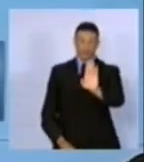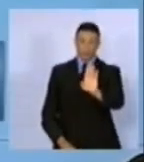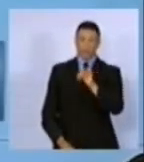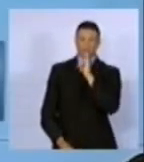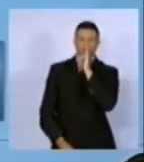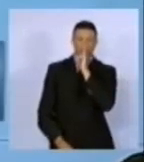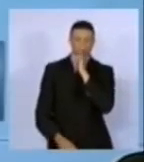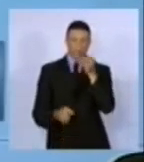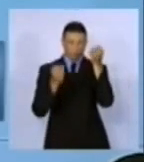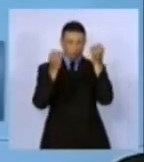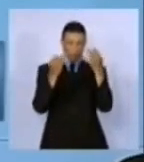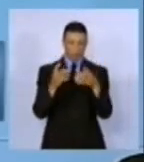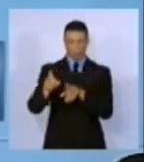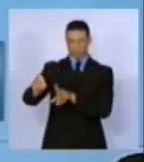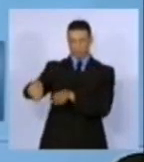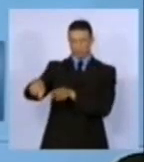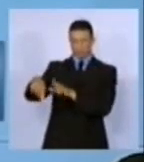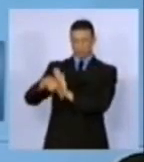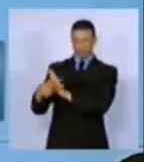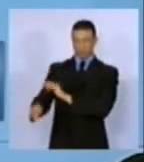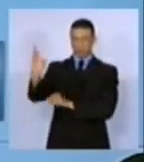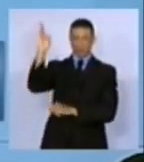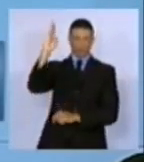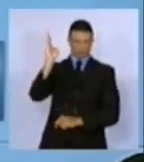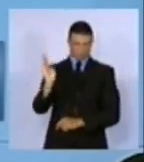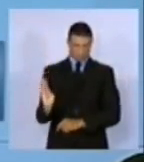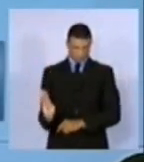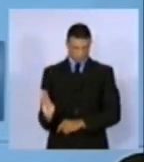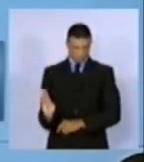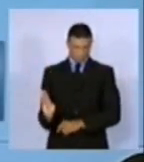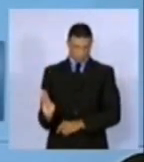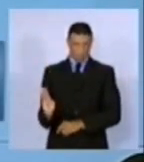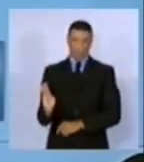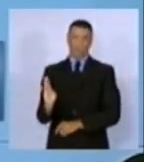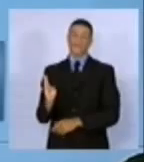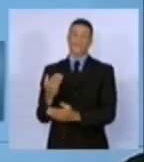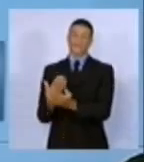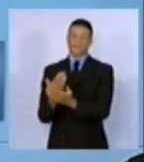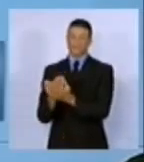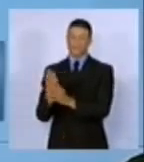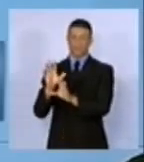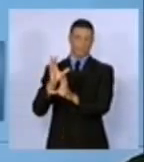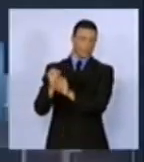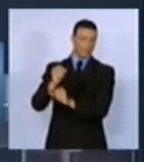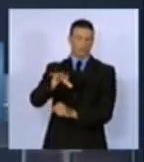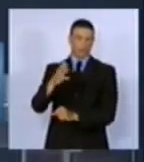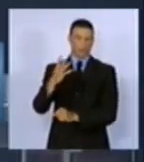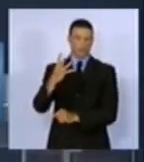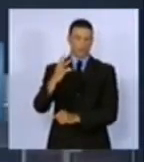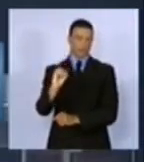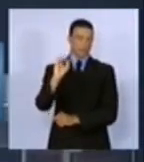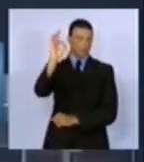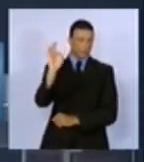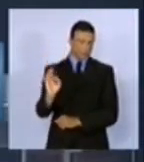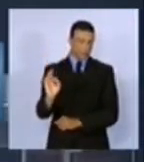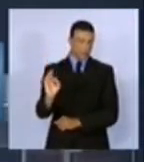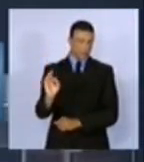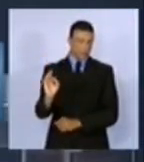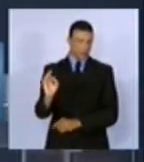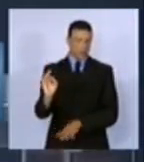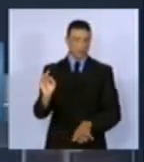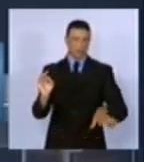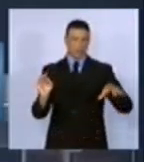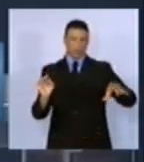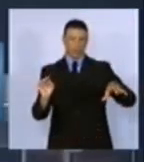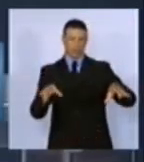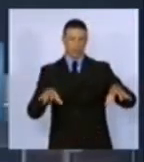a agricultura brasileira o índice de formalização é muito baixo 40% em média eh e no setor de cana de